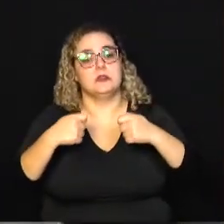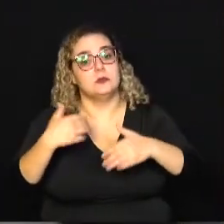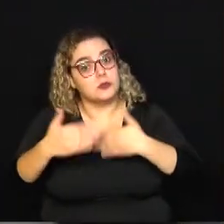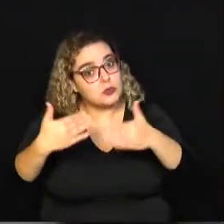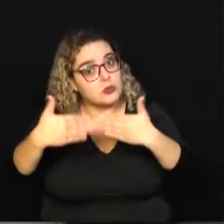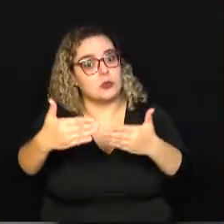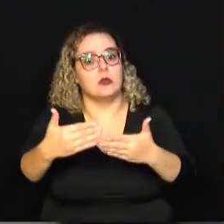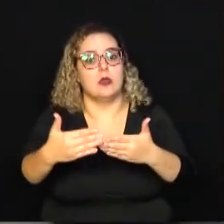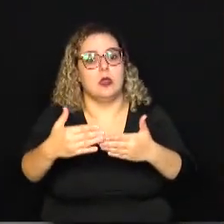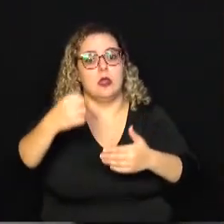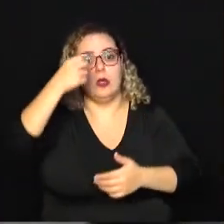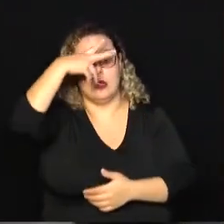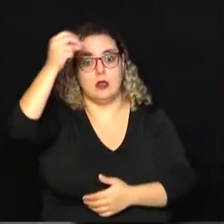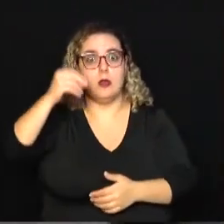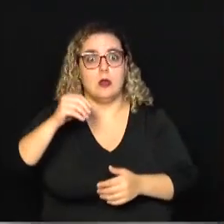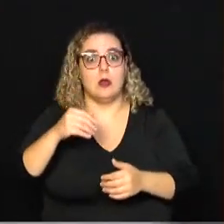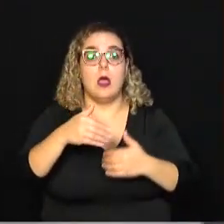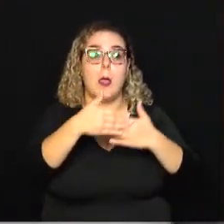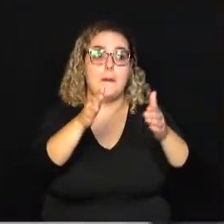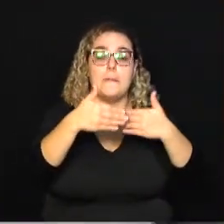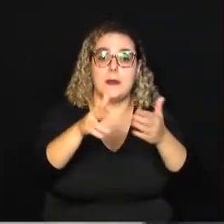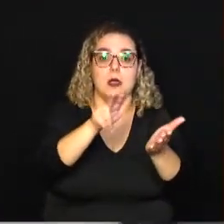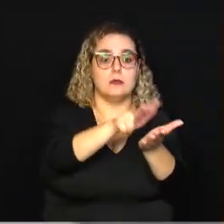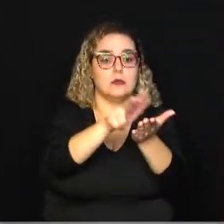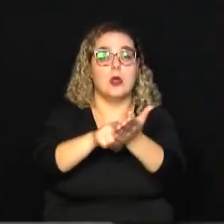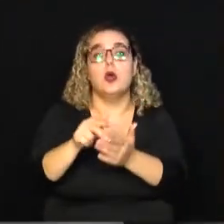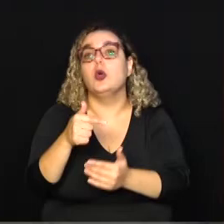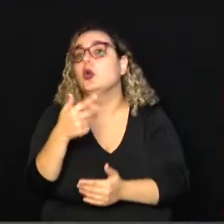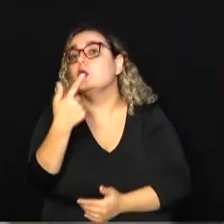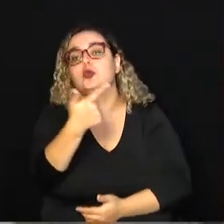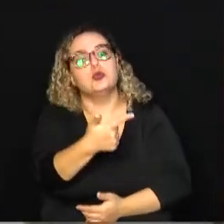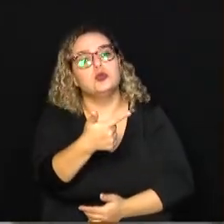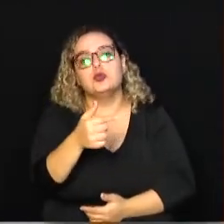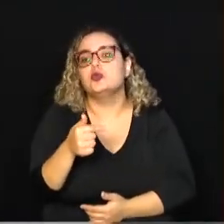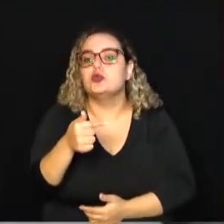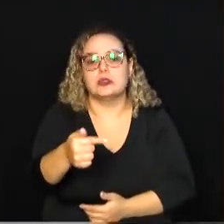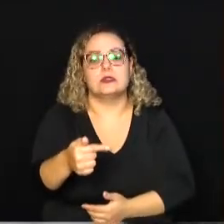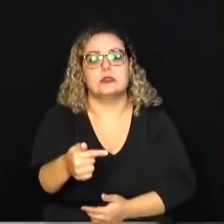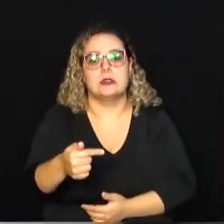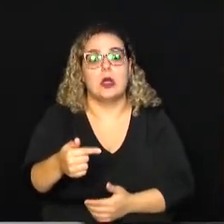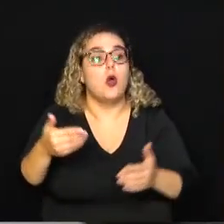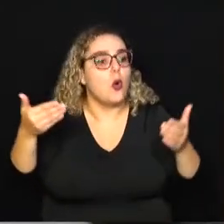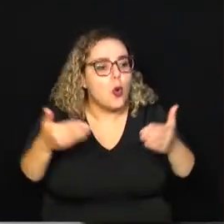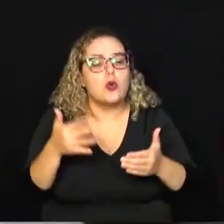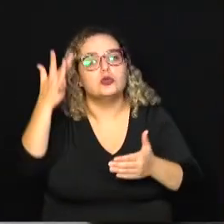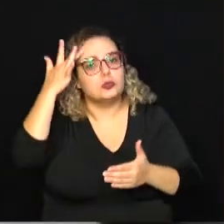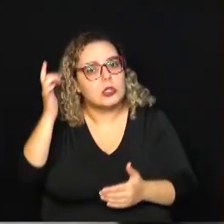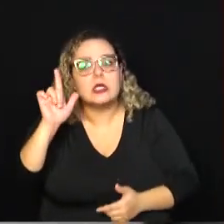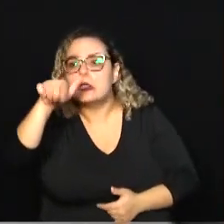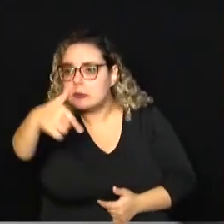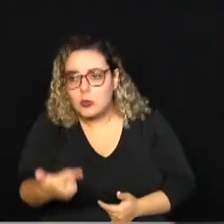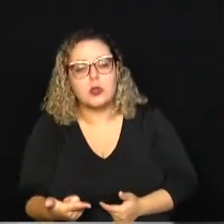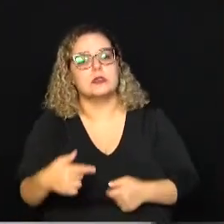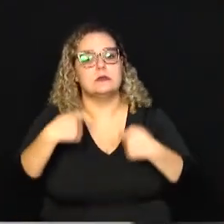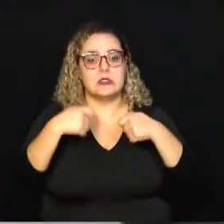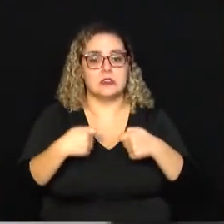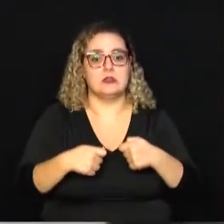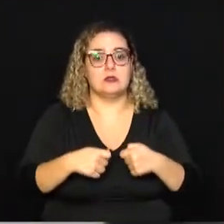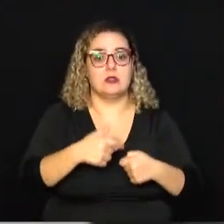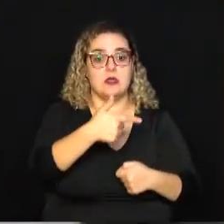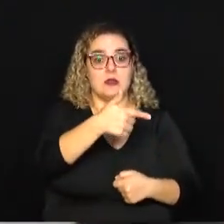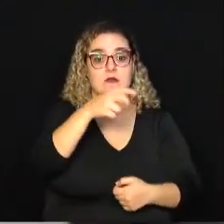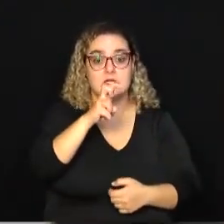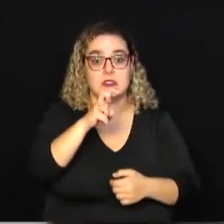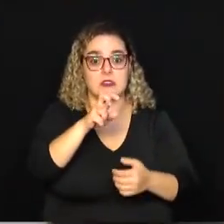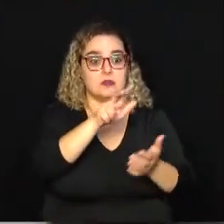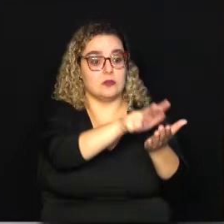novos leitos, e não se trata de abrir novos leitos daqui a 2 semanas, é abrir novos leitos hoje, amanhã, depois, né? Nós tivemos 25 novos leitos de UTI